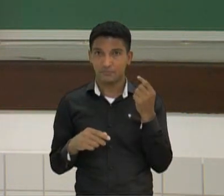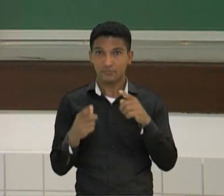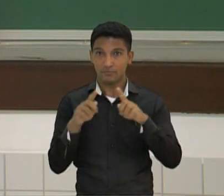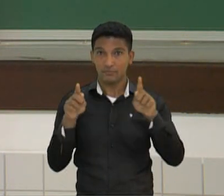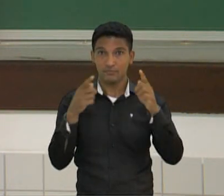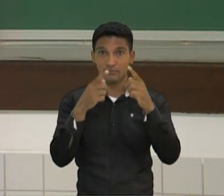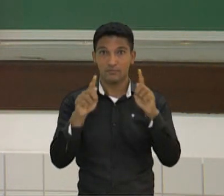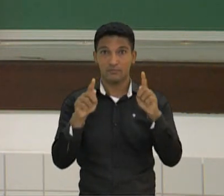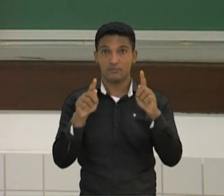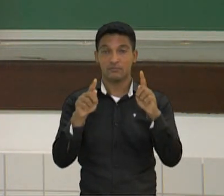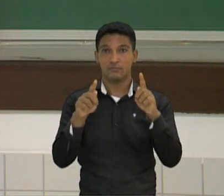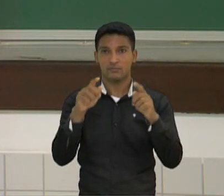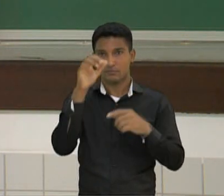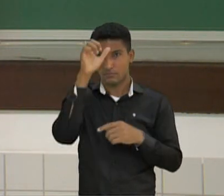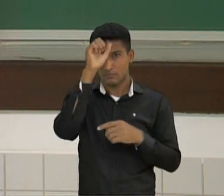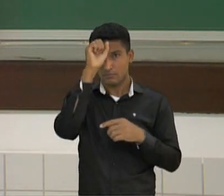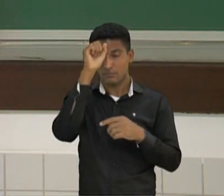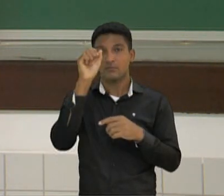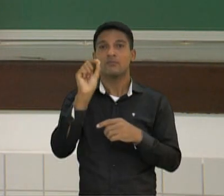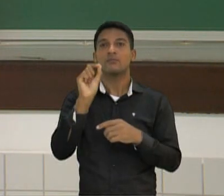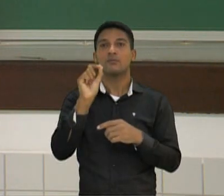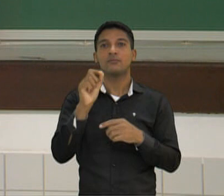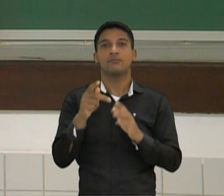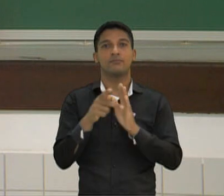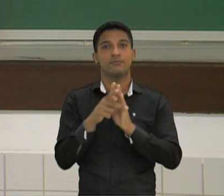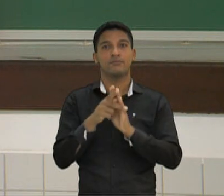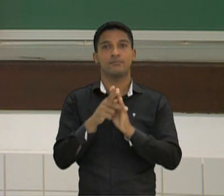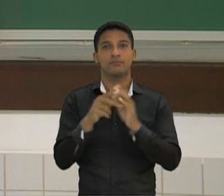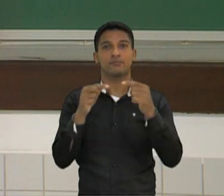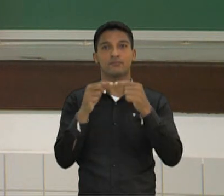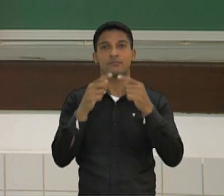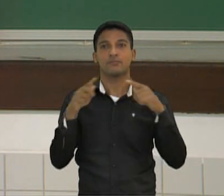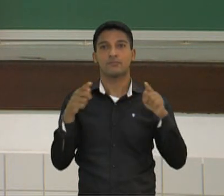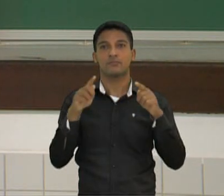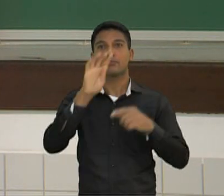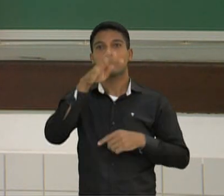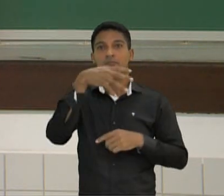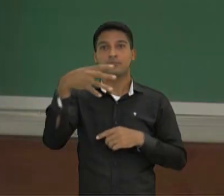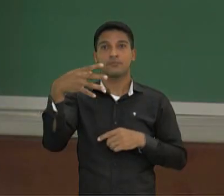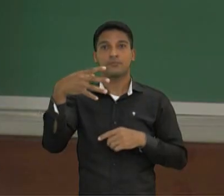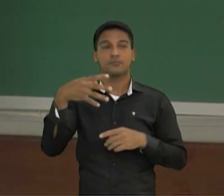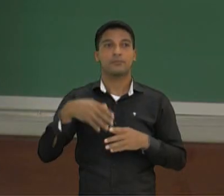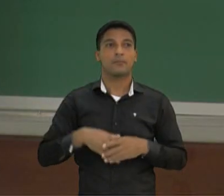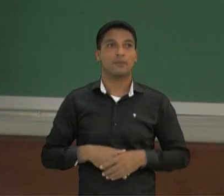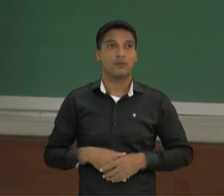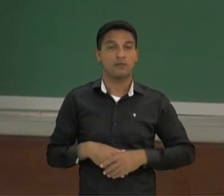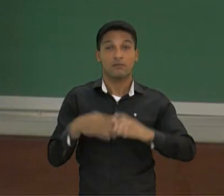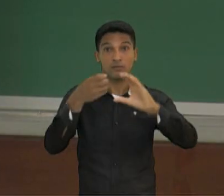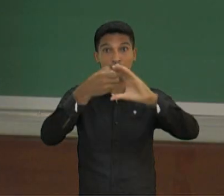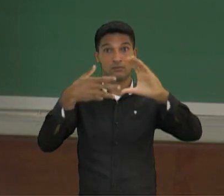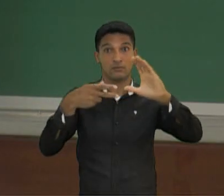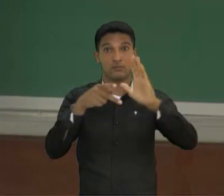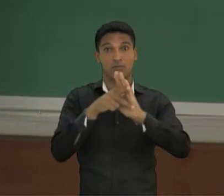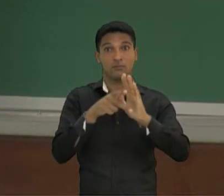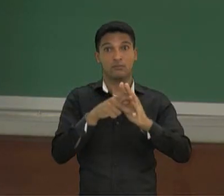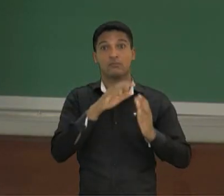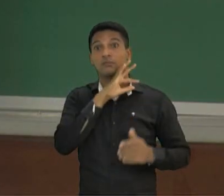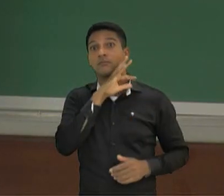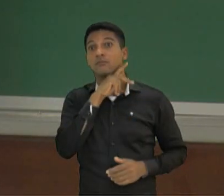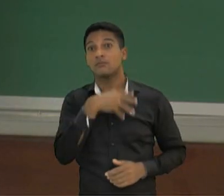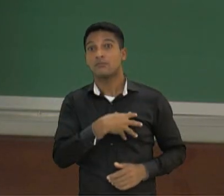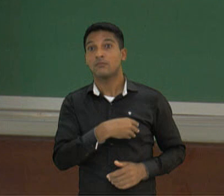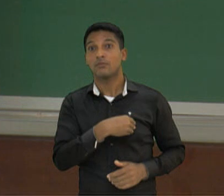música, a gente vai preencher a seguinte tabela. Acompanhem lá comigo. Então, eu tenho aqui na tabela características dos mamíferos, grupo